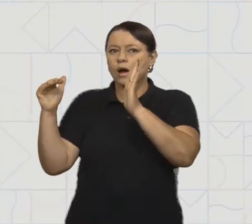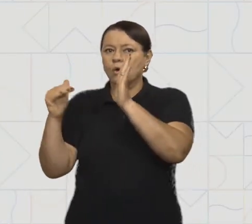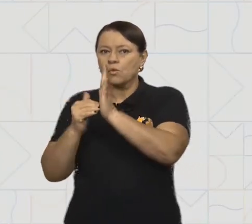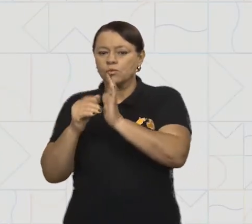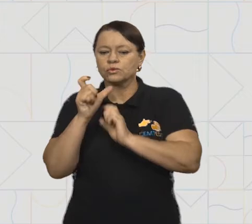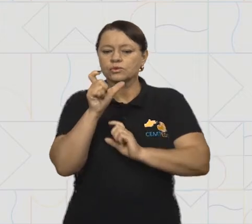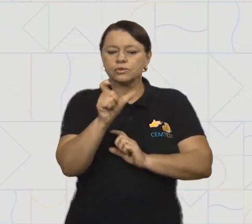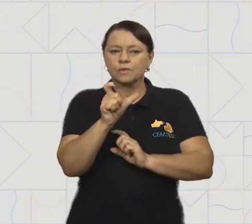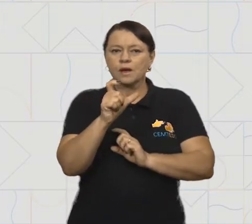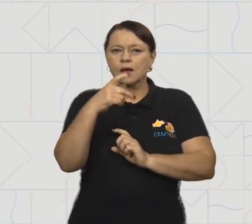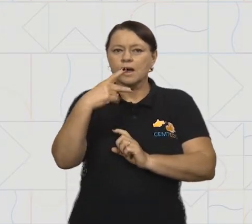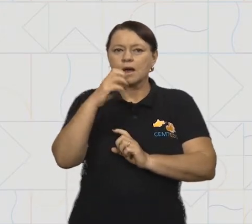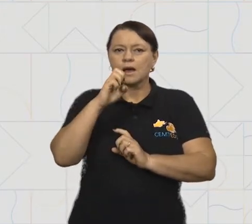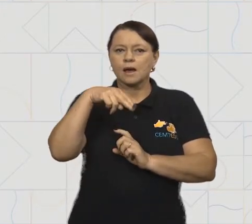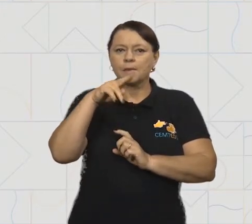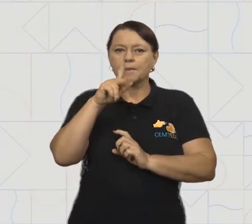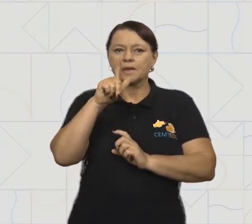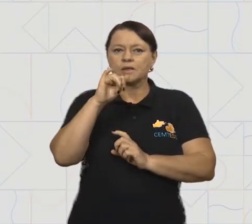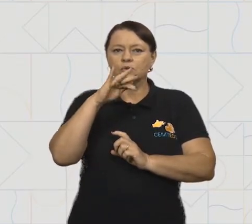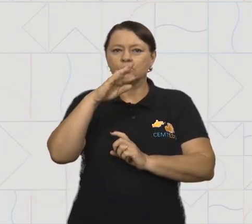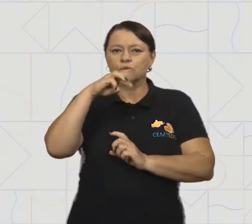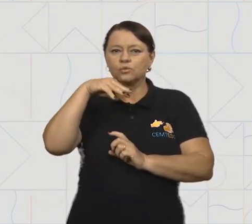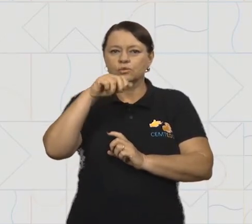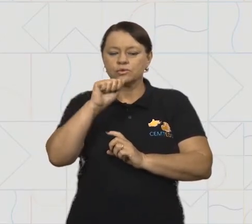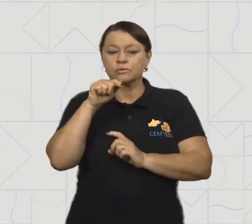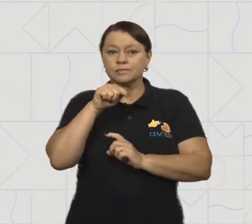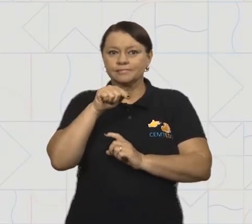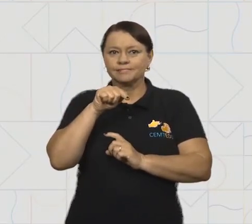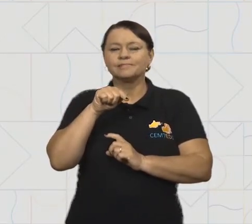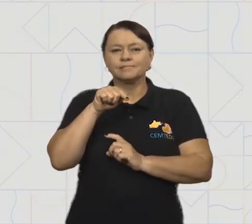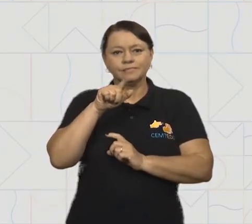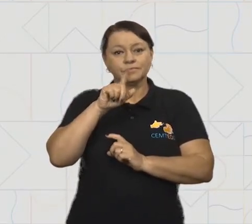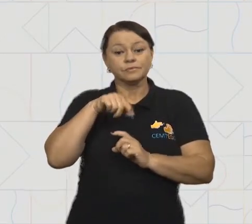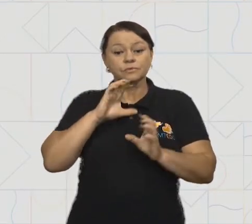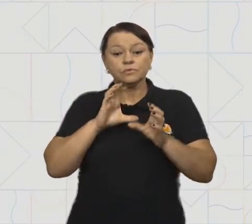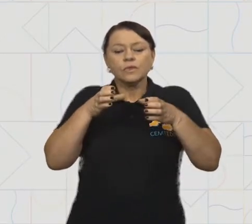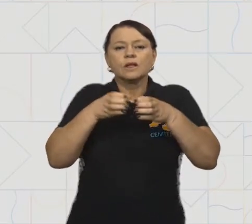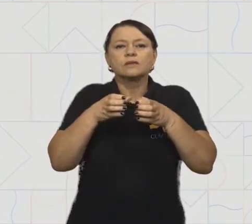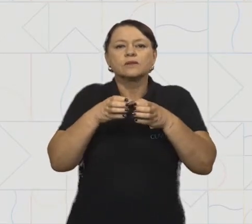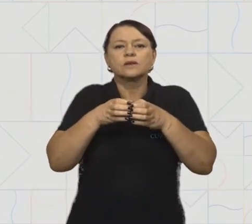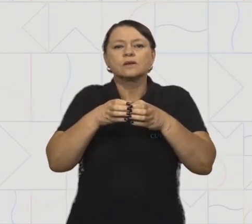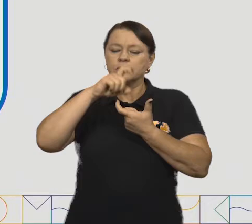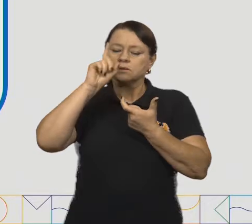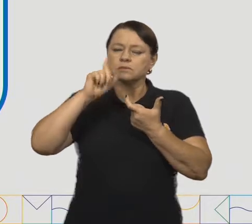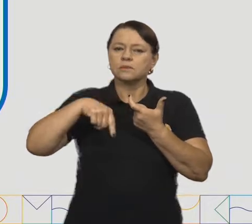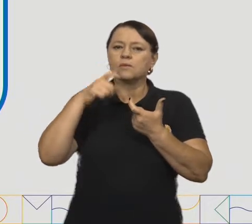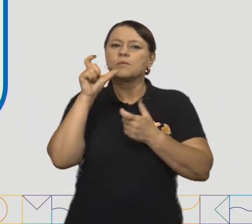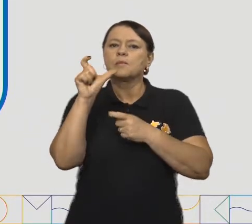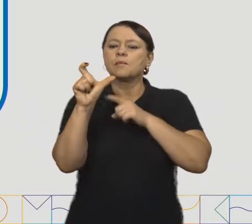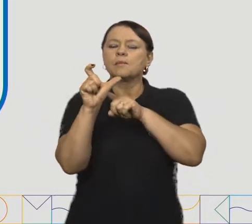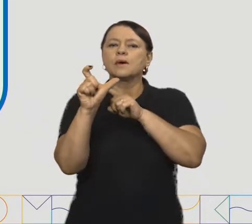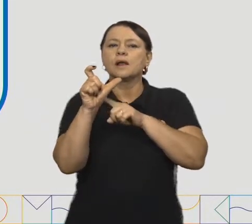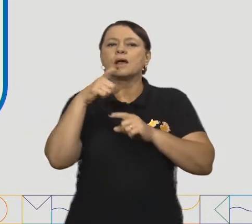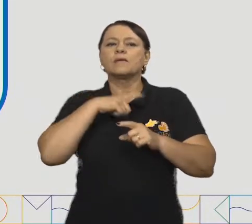barco, brinco, chave, grampo,